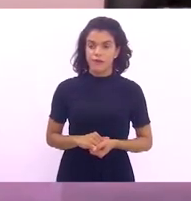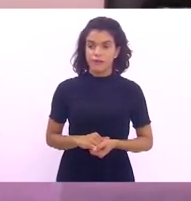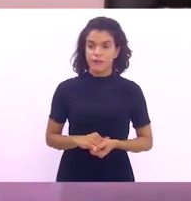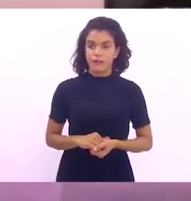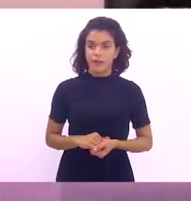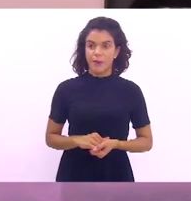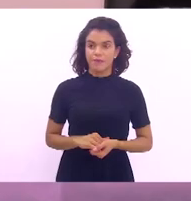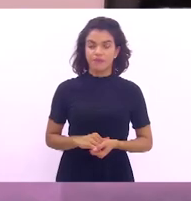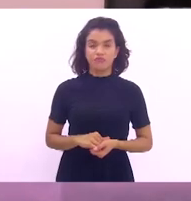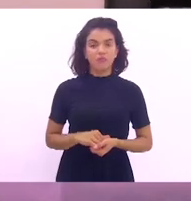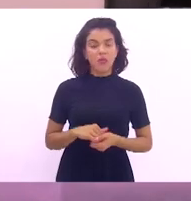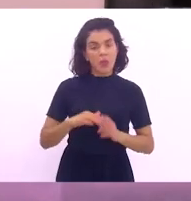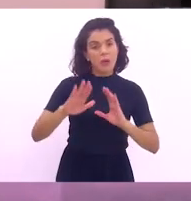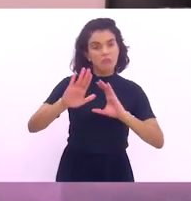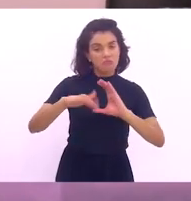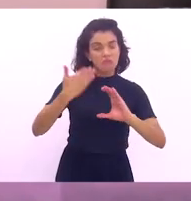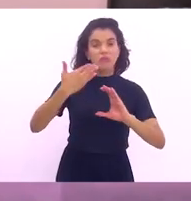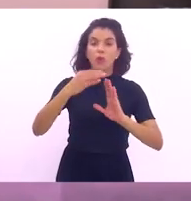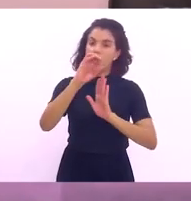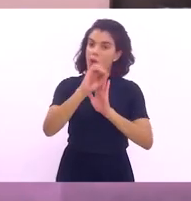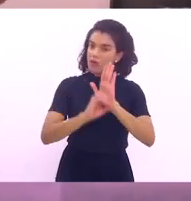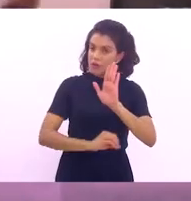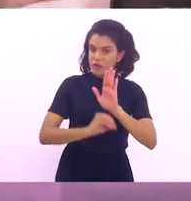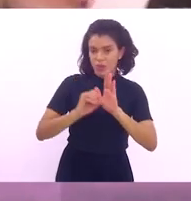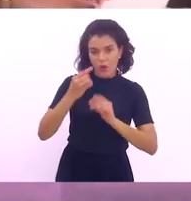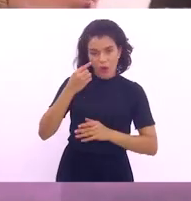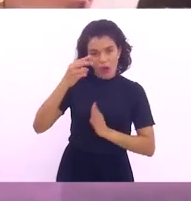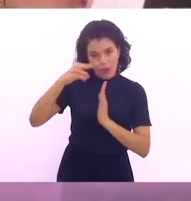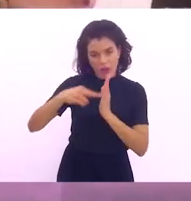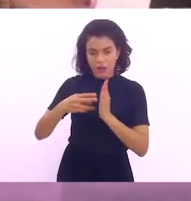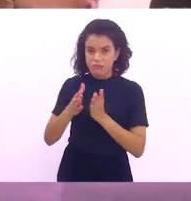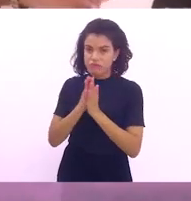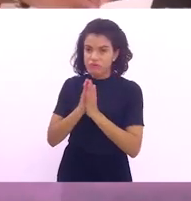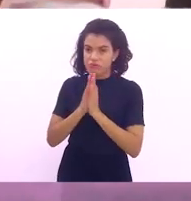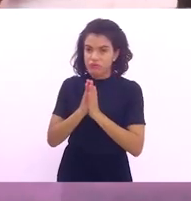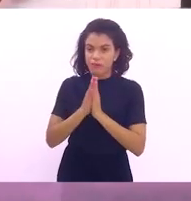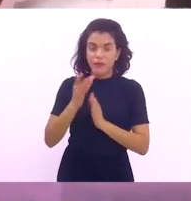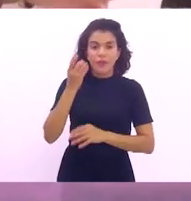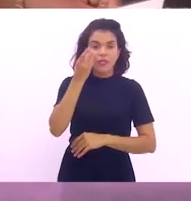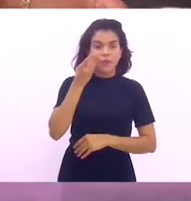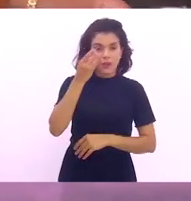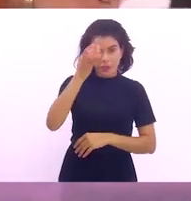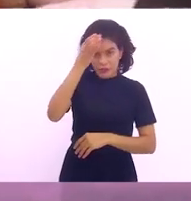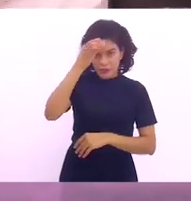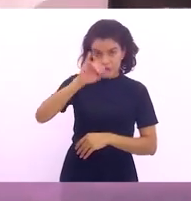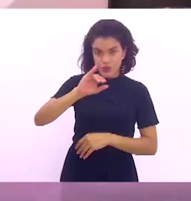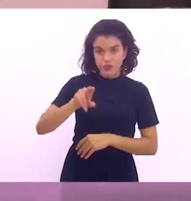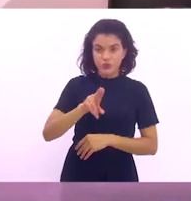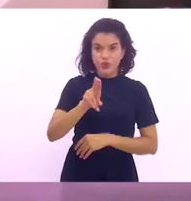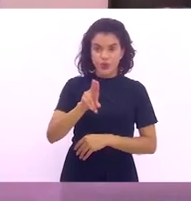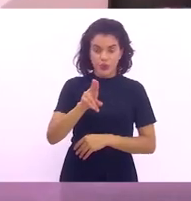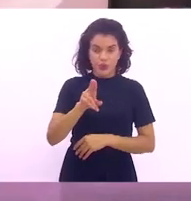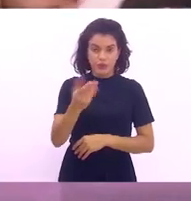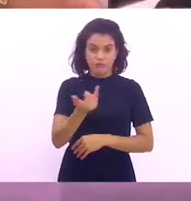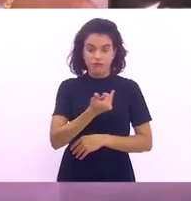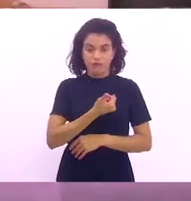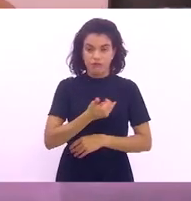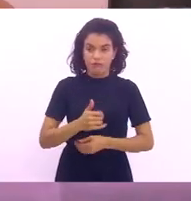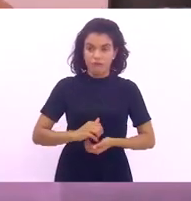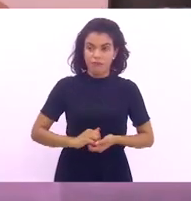bom recebi aqui o Ofício depois dá uma olhadinha é deputada tia Ju que anunciou